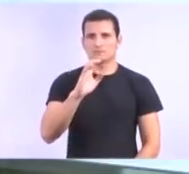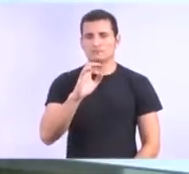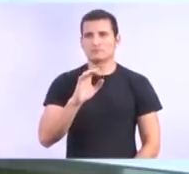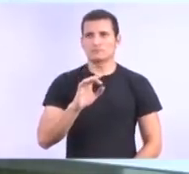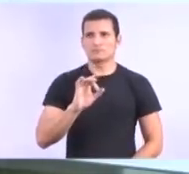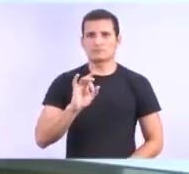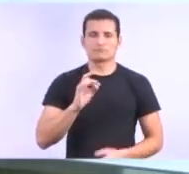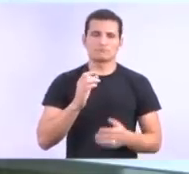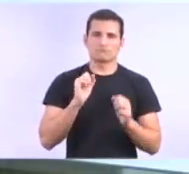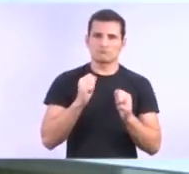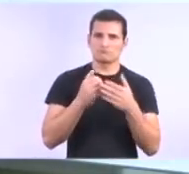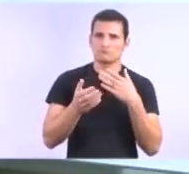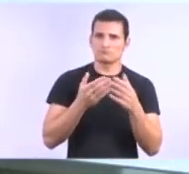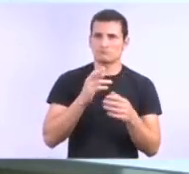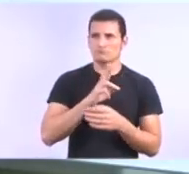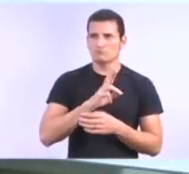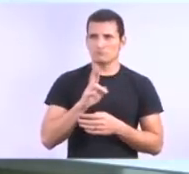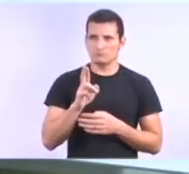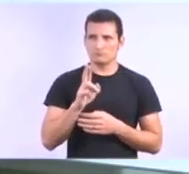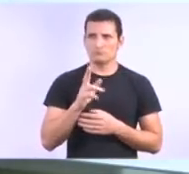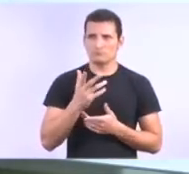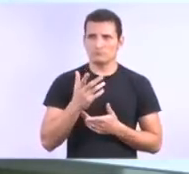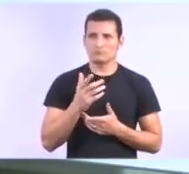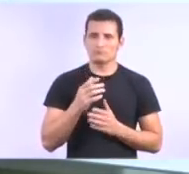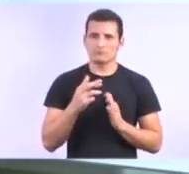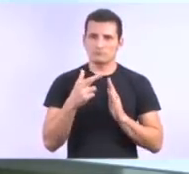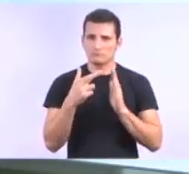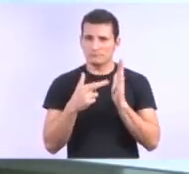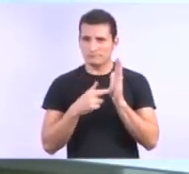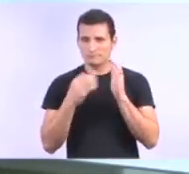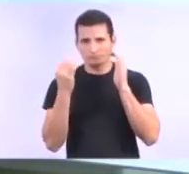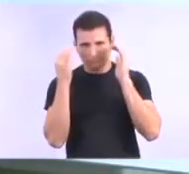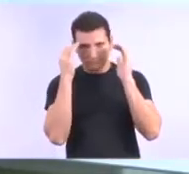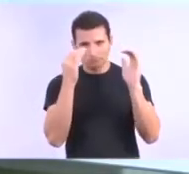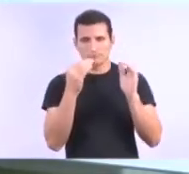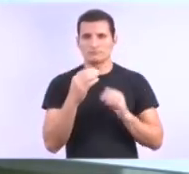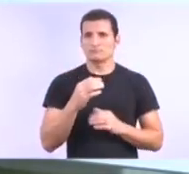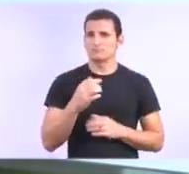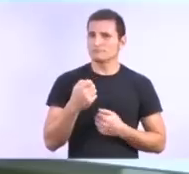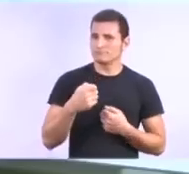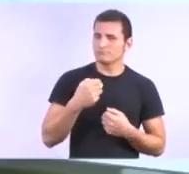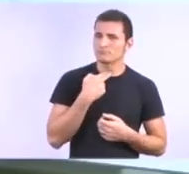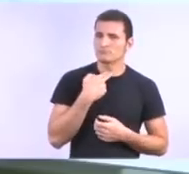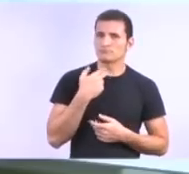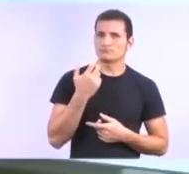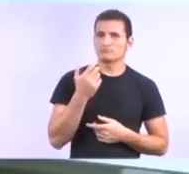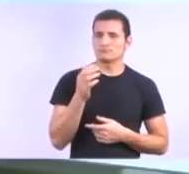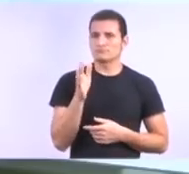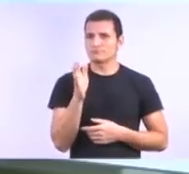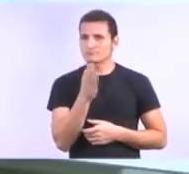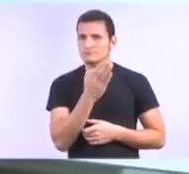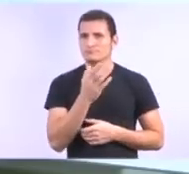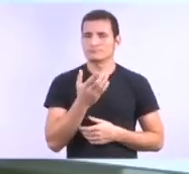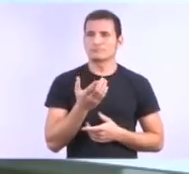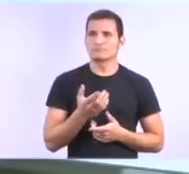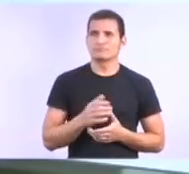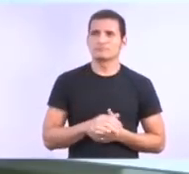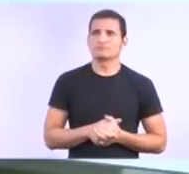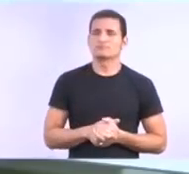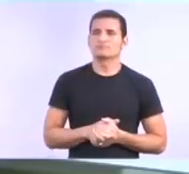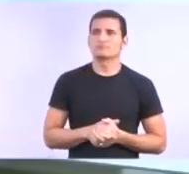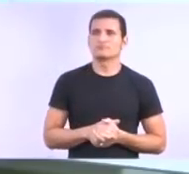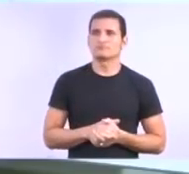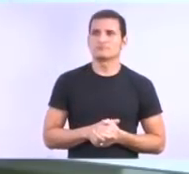ser qualquer nome, que desde que se sigam as regras de nomenclatura, não pode ter espaço, não pode ter nome, caracteres especiais,